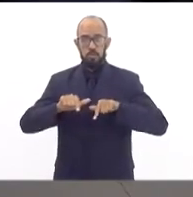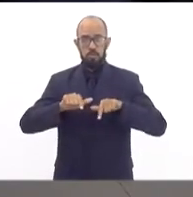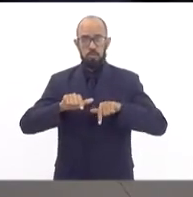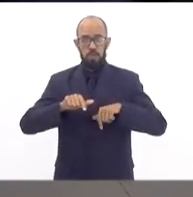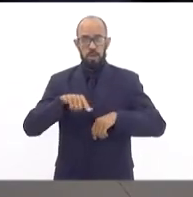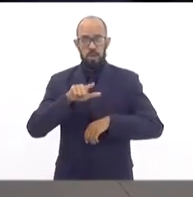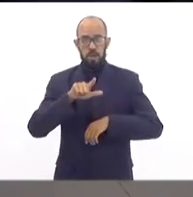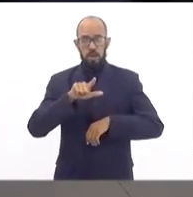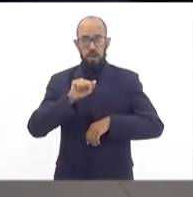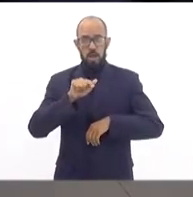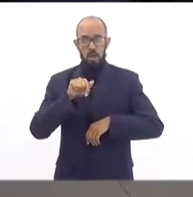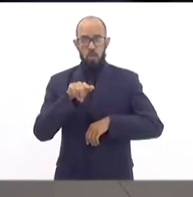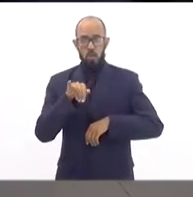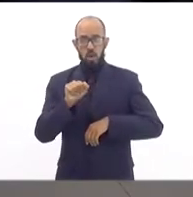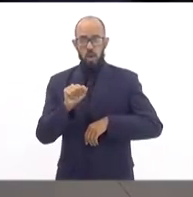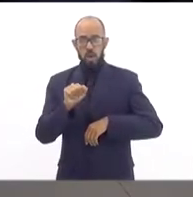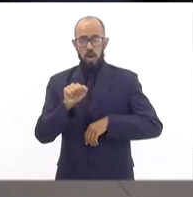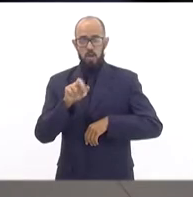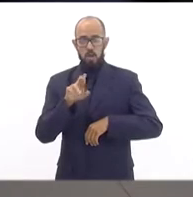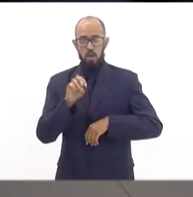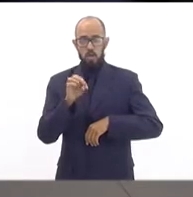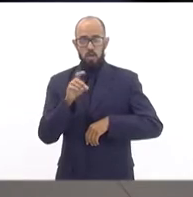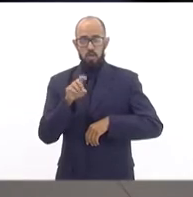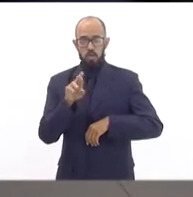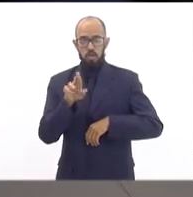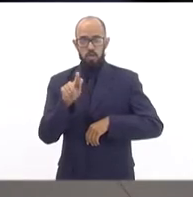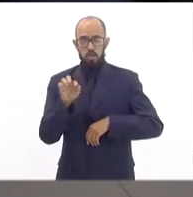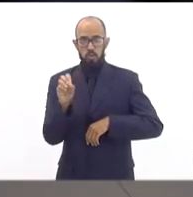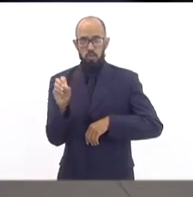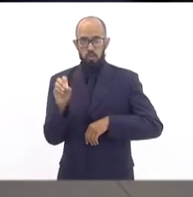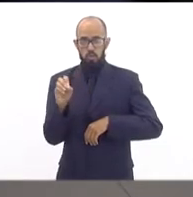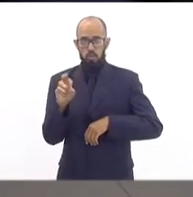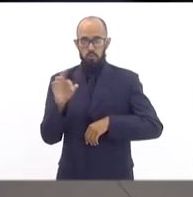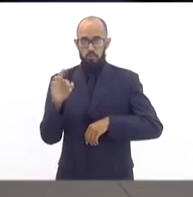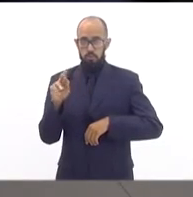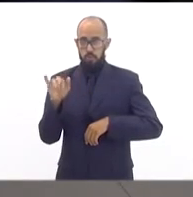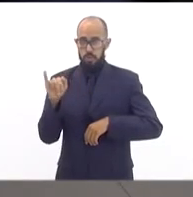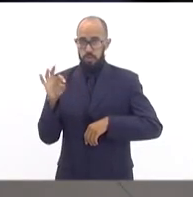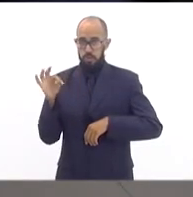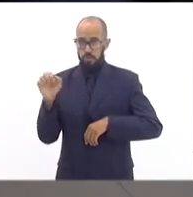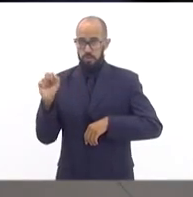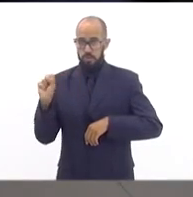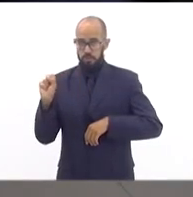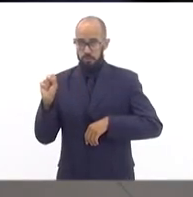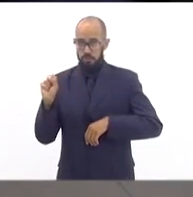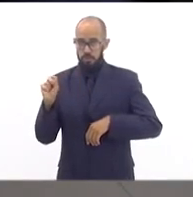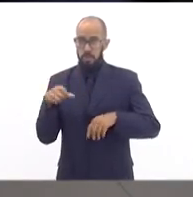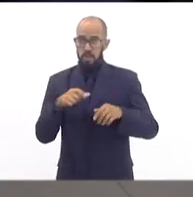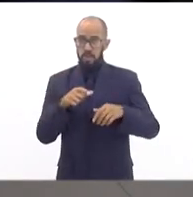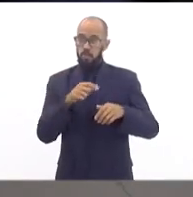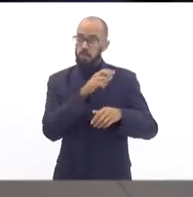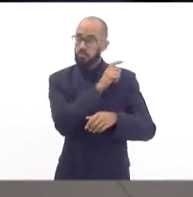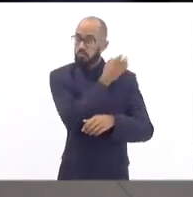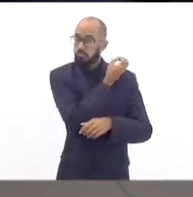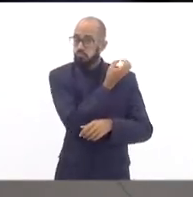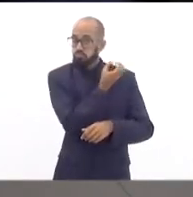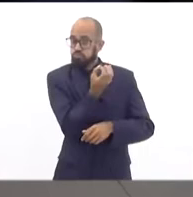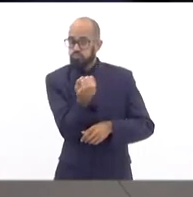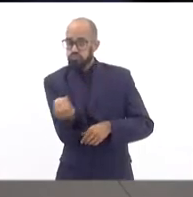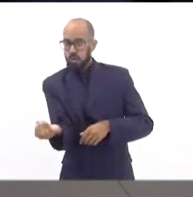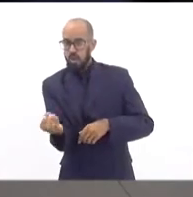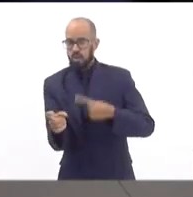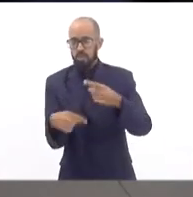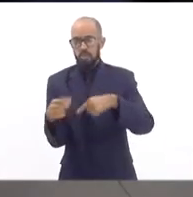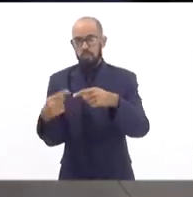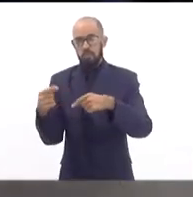de Freitas. Além de fazer esse percurso, né, da Tancredo Neves à Central do Brasil, eu ainda pego